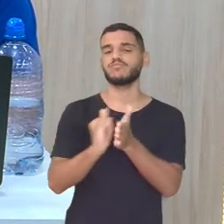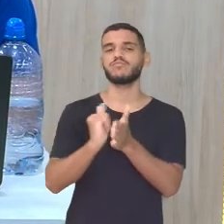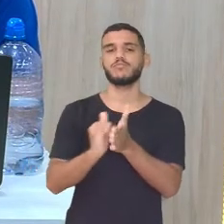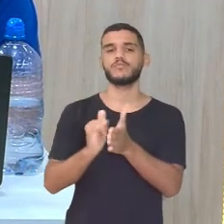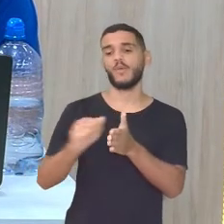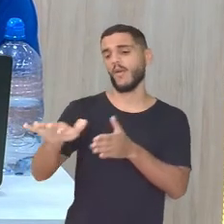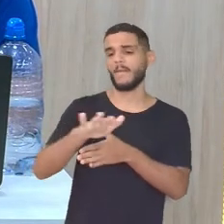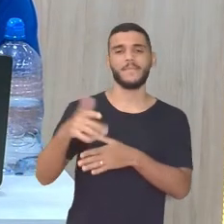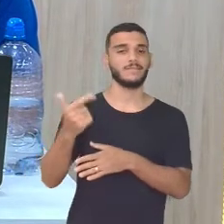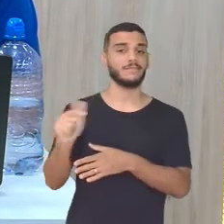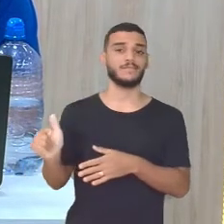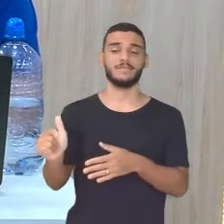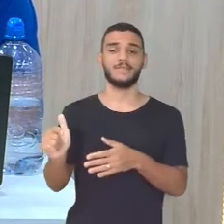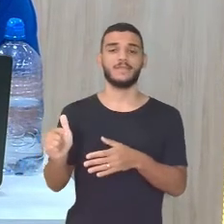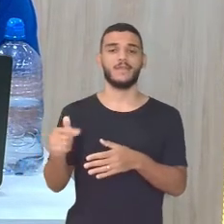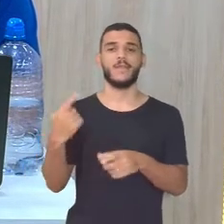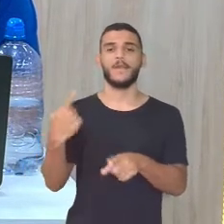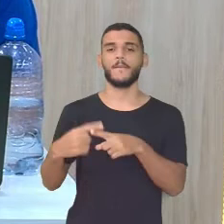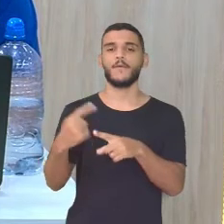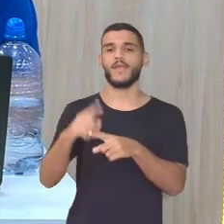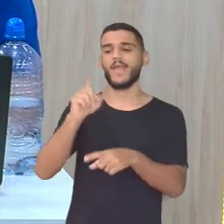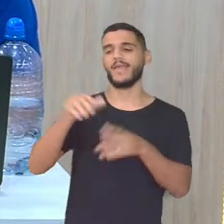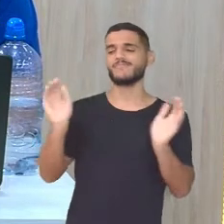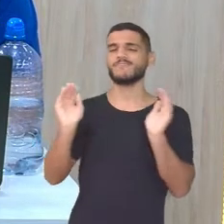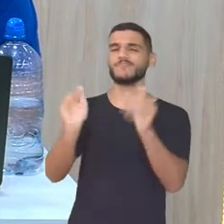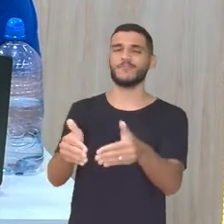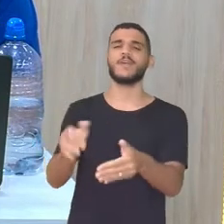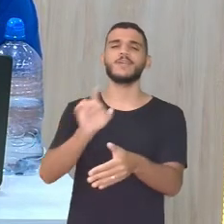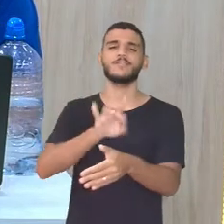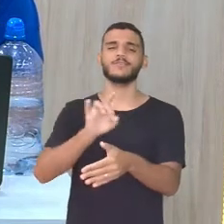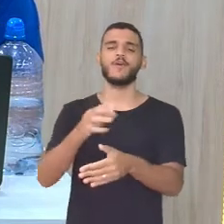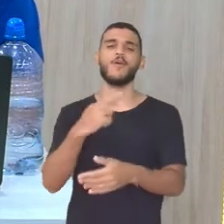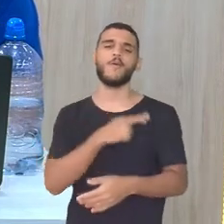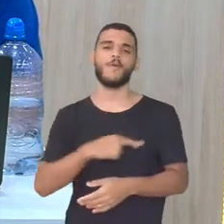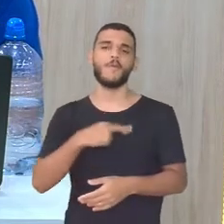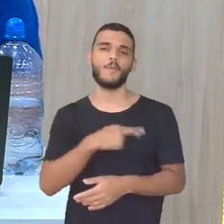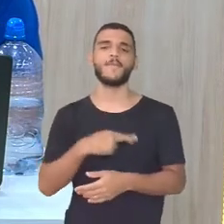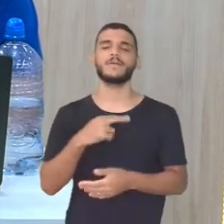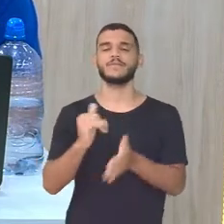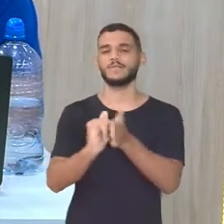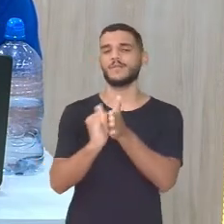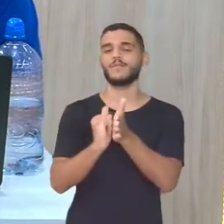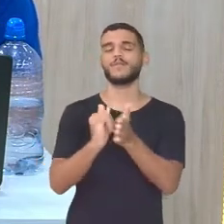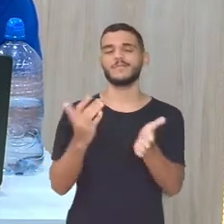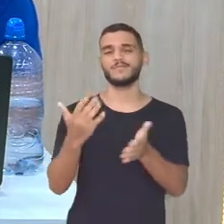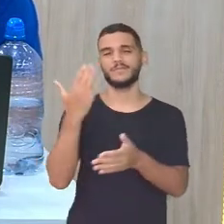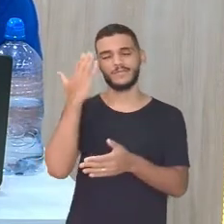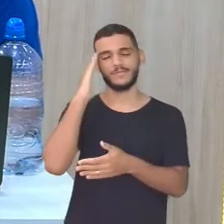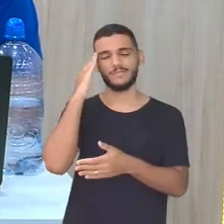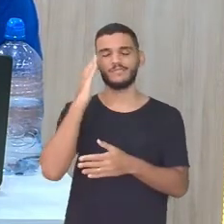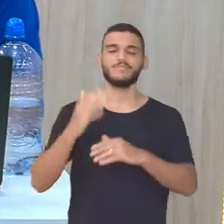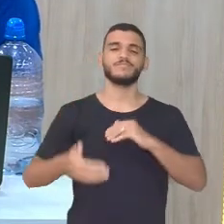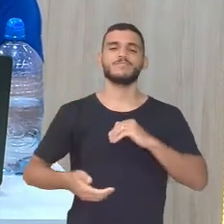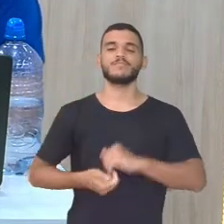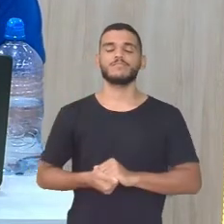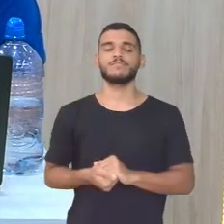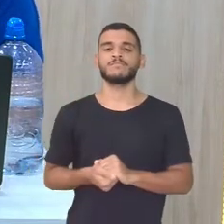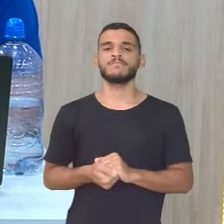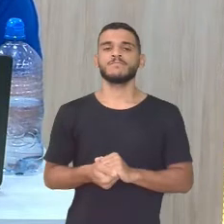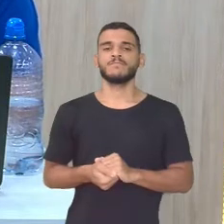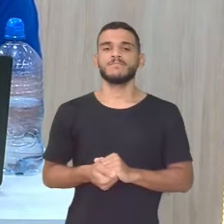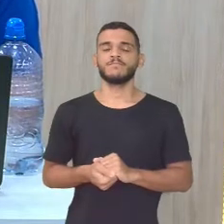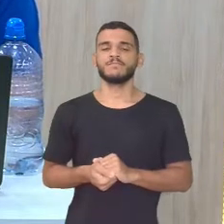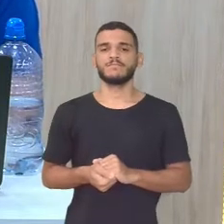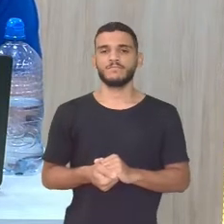ambiente mais, né? Ela foi feita exclusivamente para aquele momento, para aquele texto. Pode ser que ela não funcione em outro